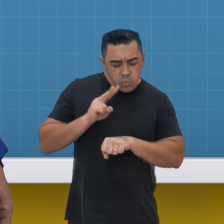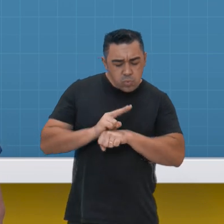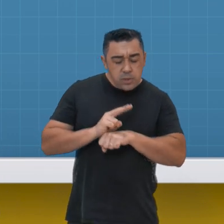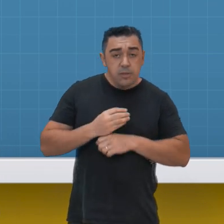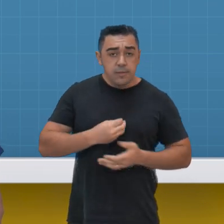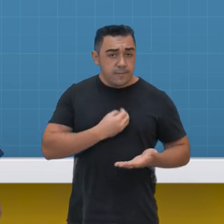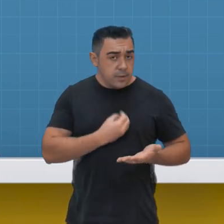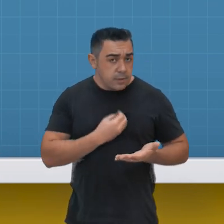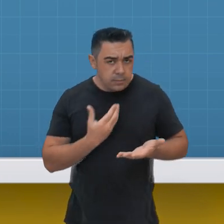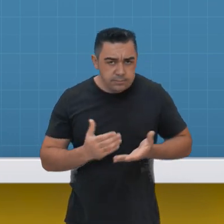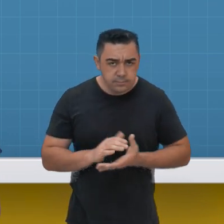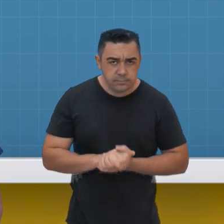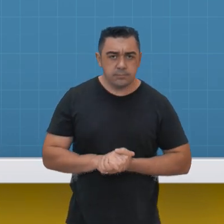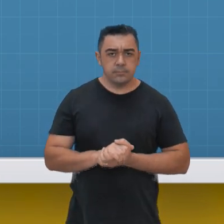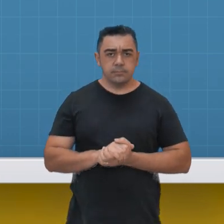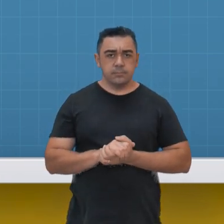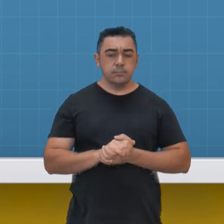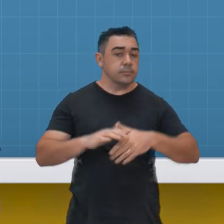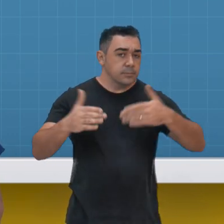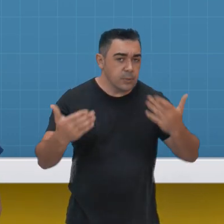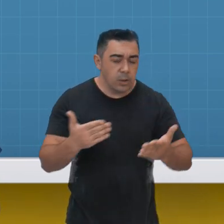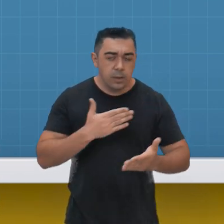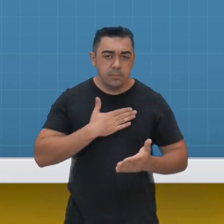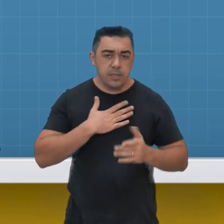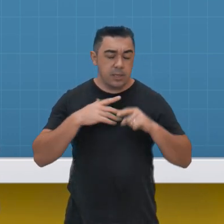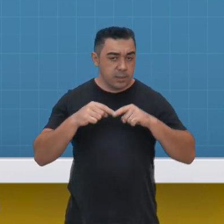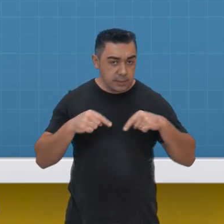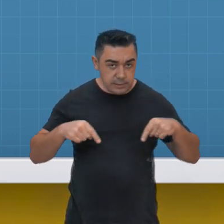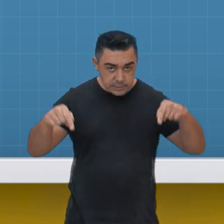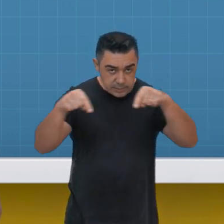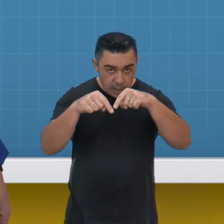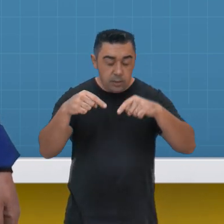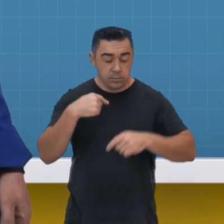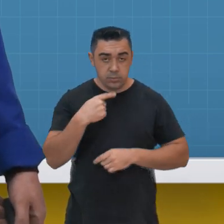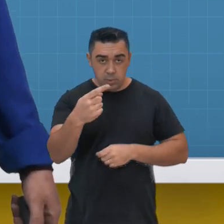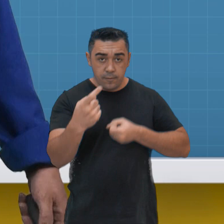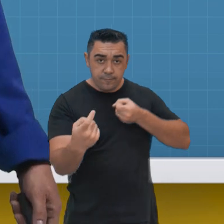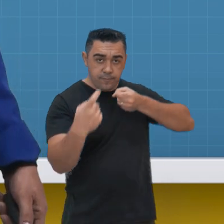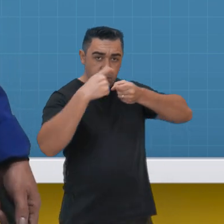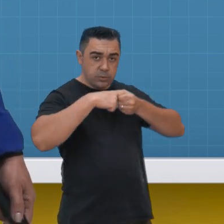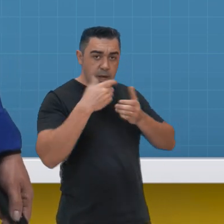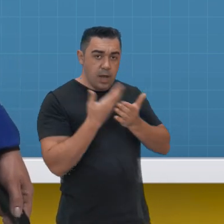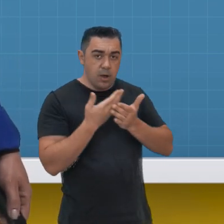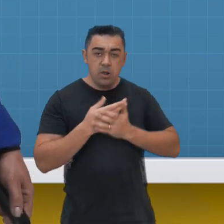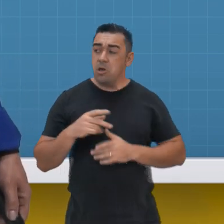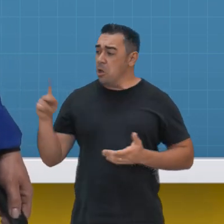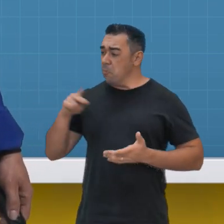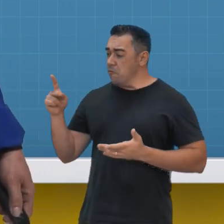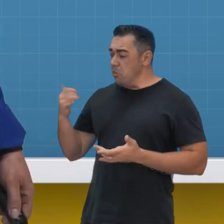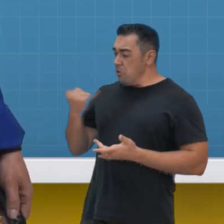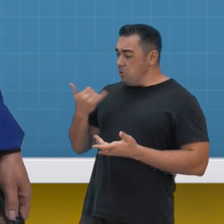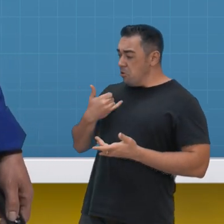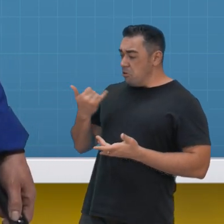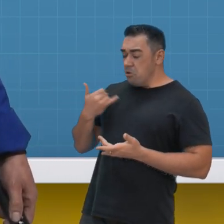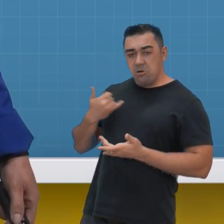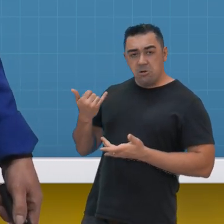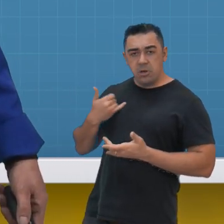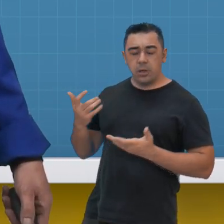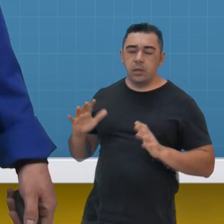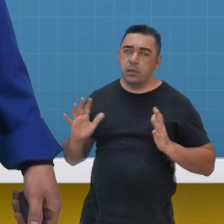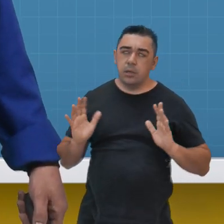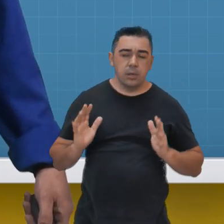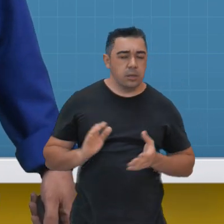Ou seja, lá na minha sala de aula, quando nós voltarmos: professora, fulano não fez a